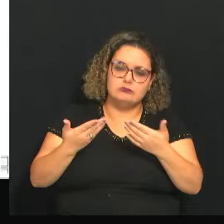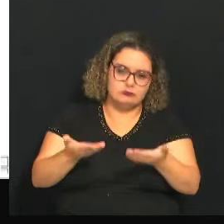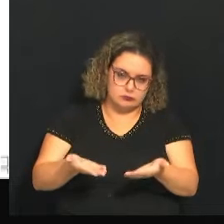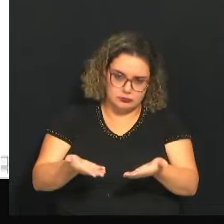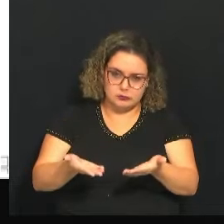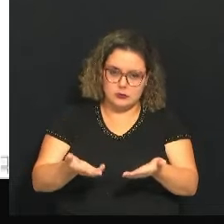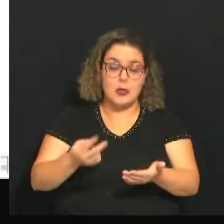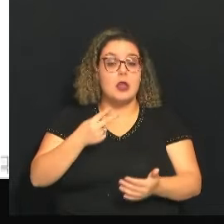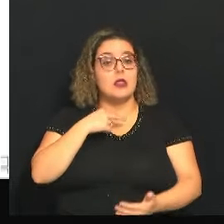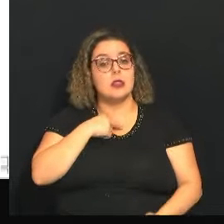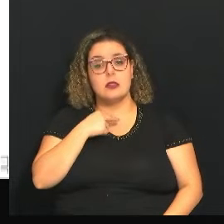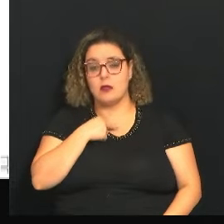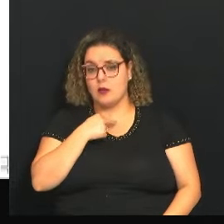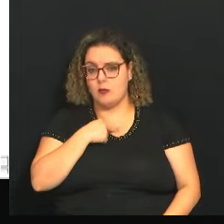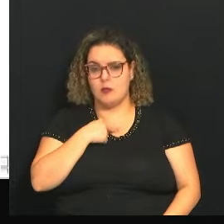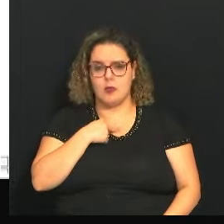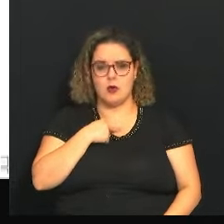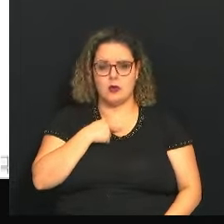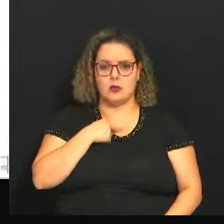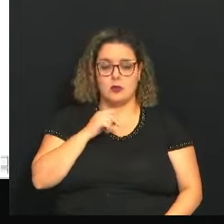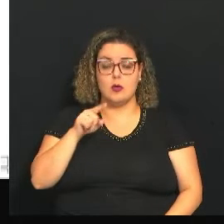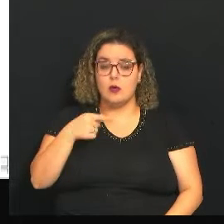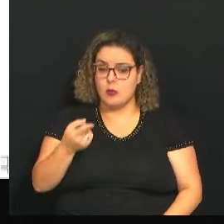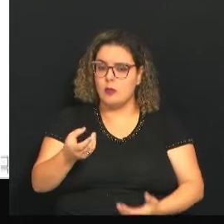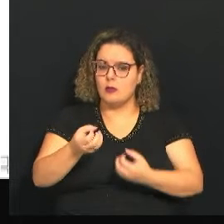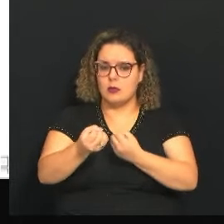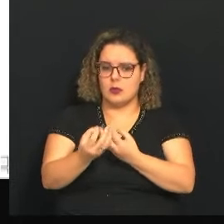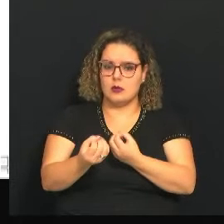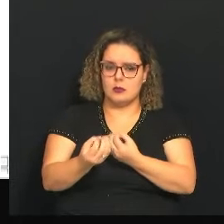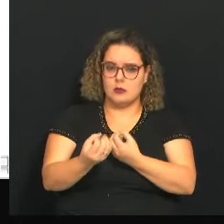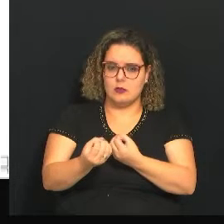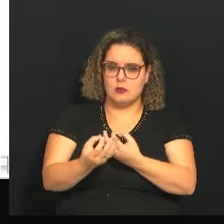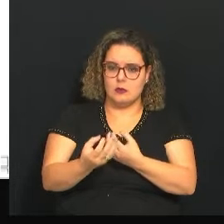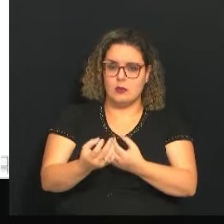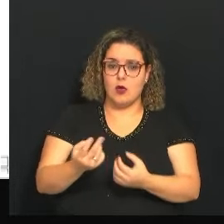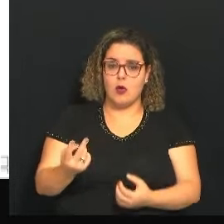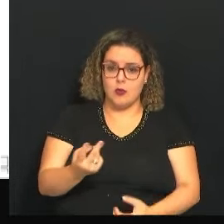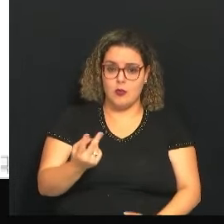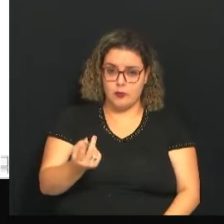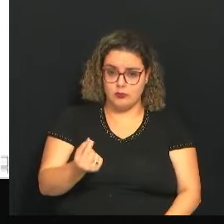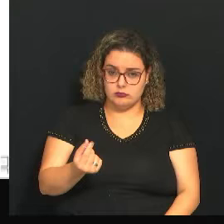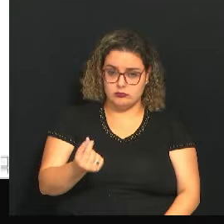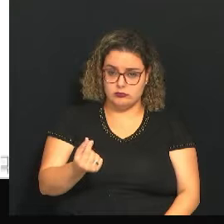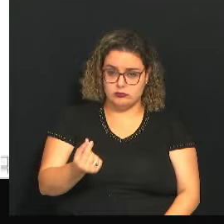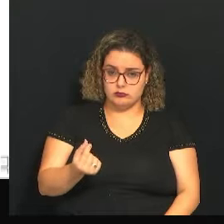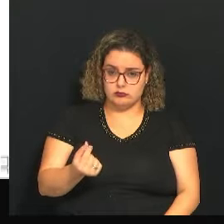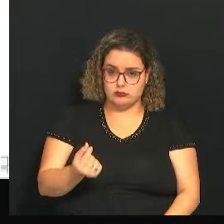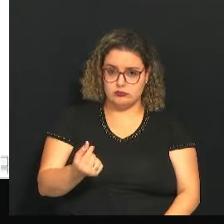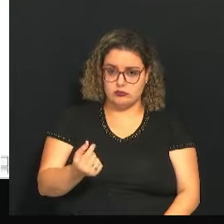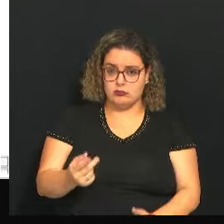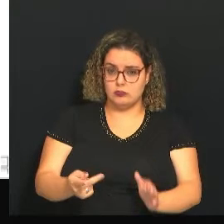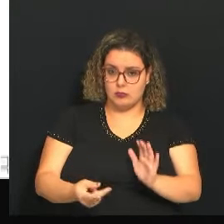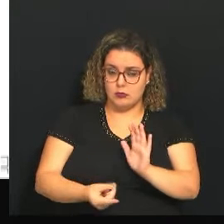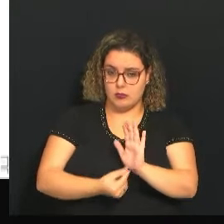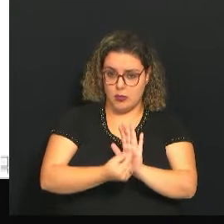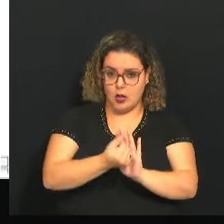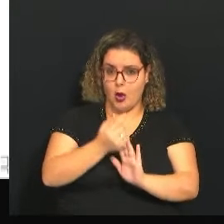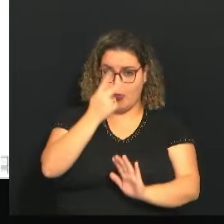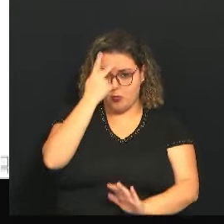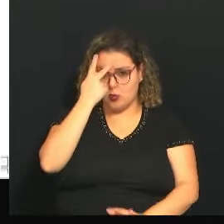Não pode ser assim. E outra informação, o valor que ele deixou para a receita própria, que a gente viu que